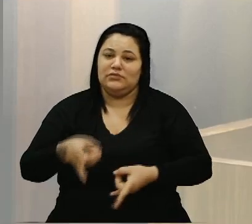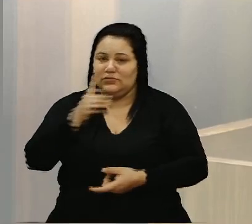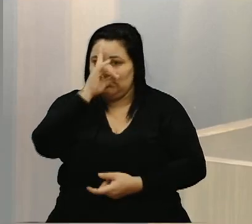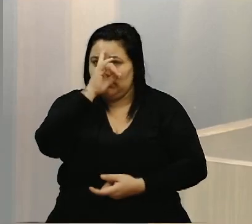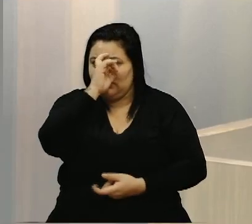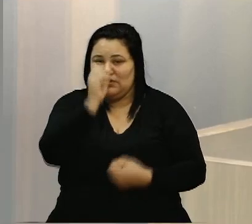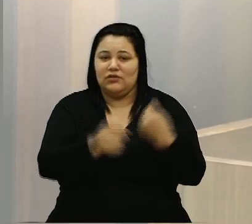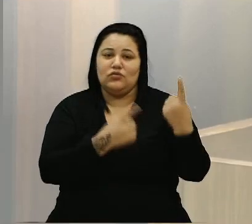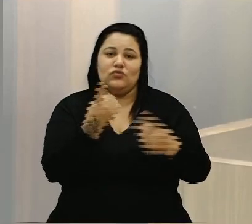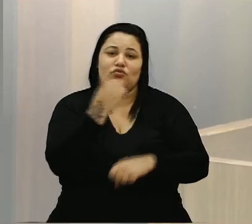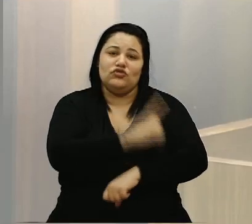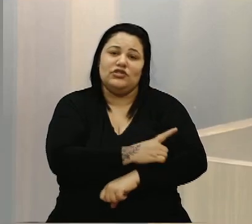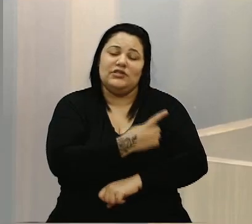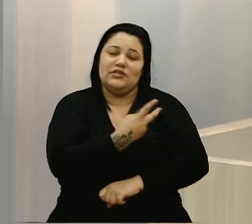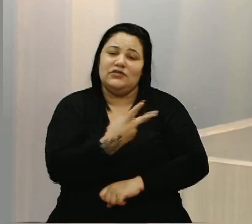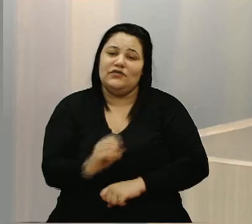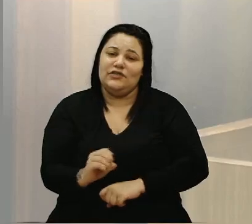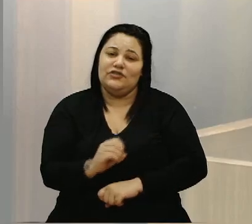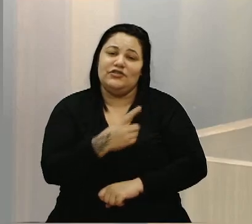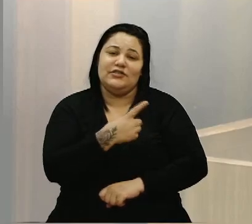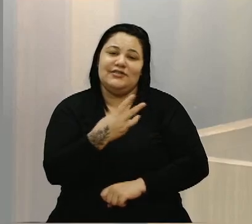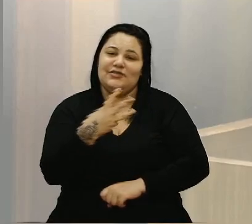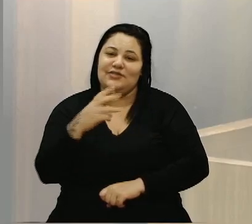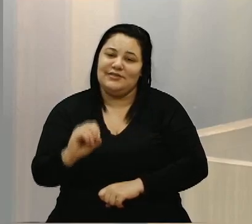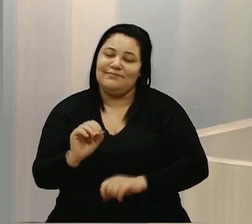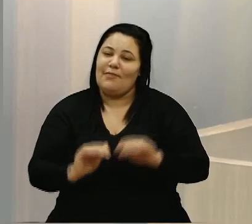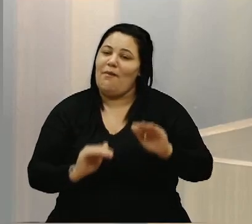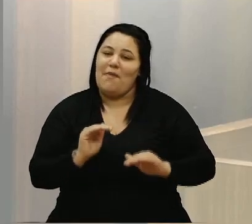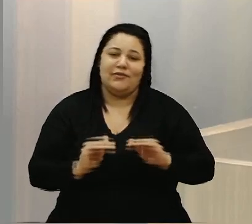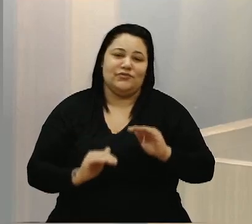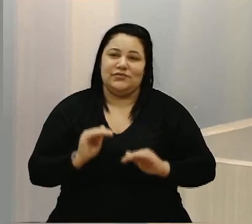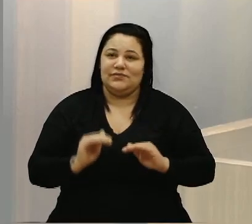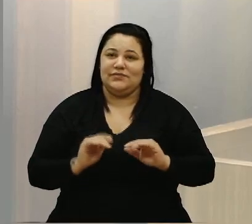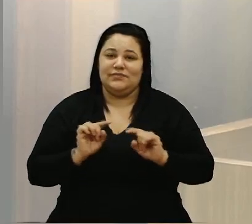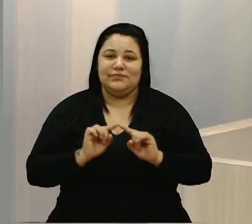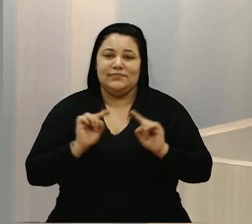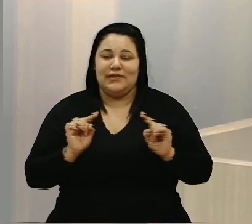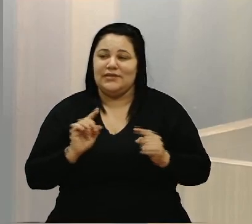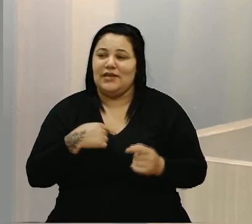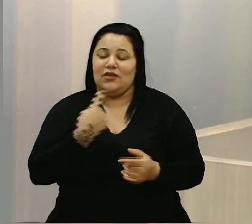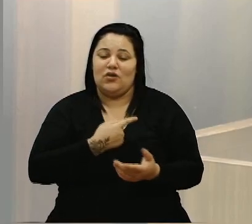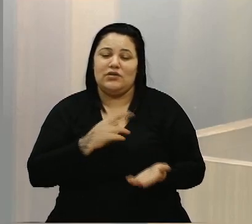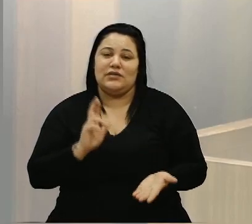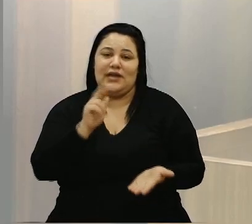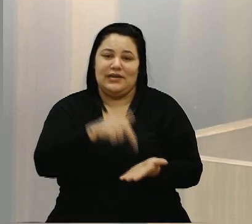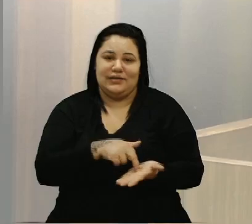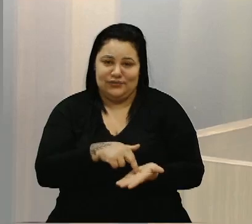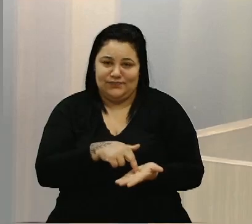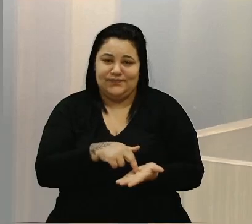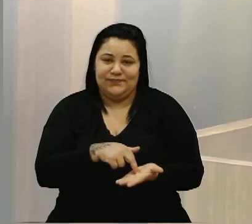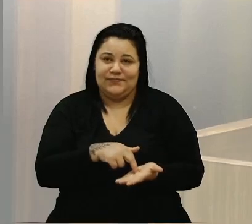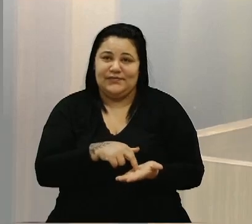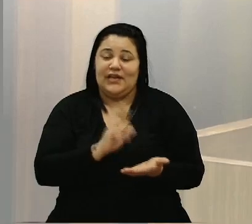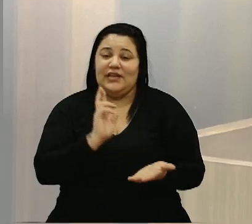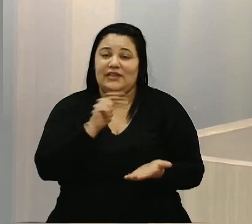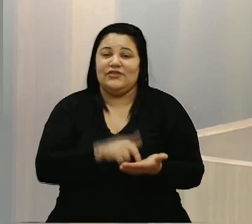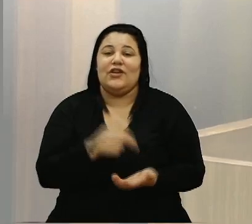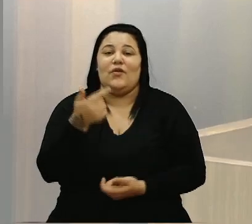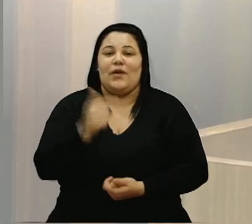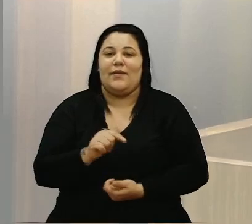120, alguns dias 130, mas essa é a nossa realidade. A realidade que, repito, ela